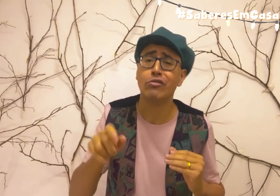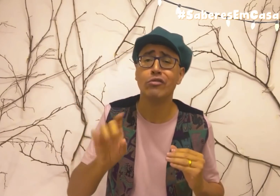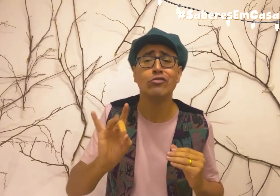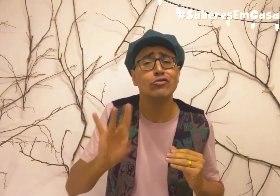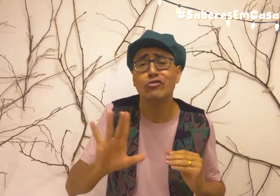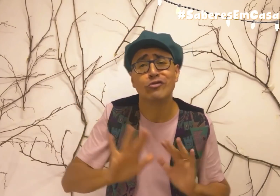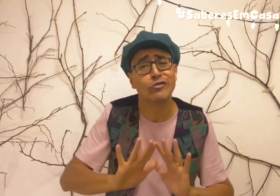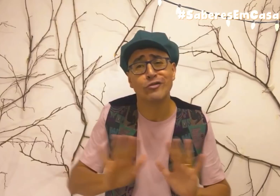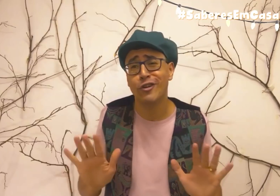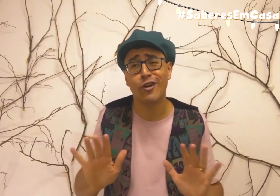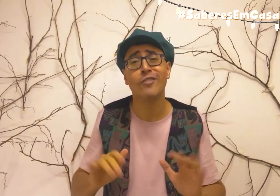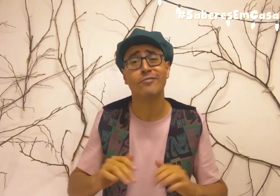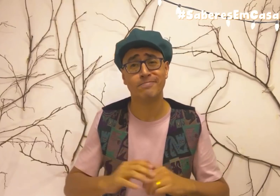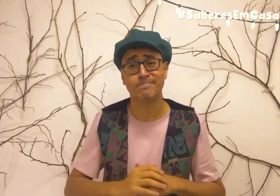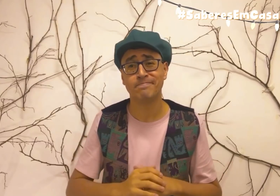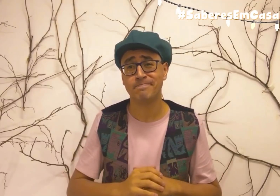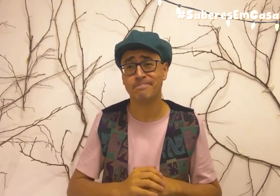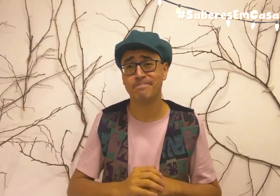medonho, só isso.